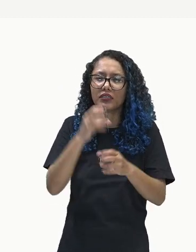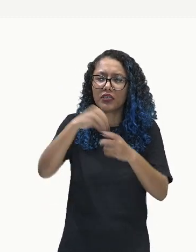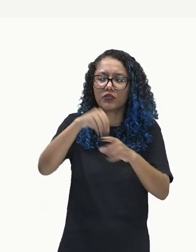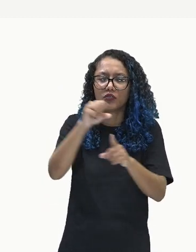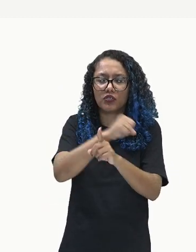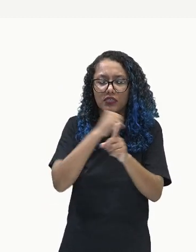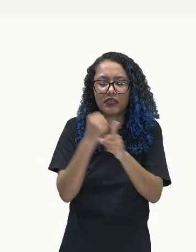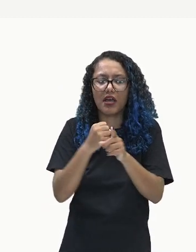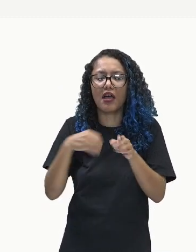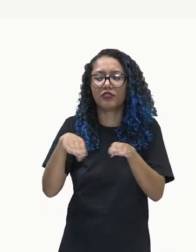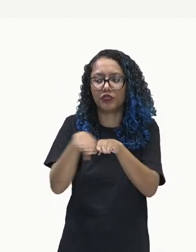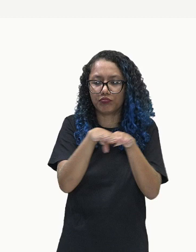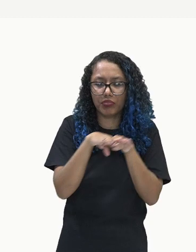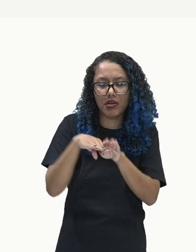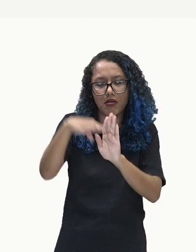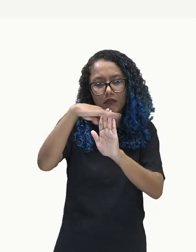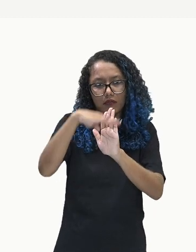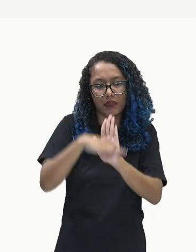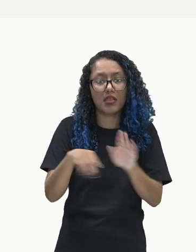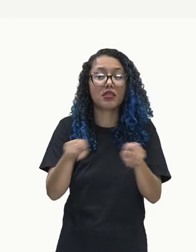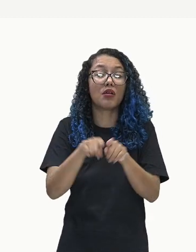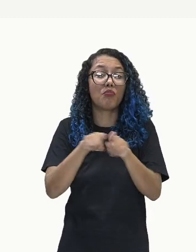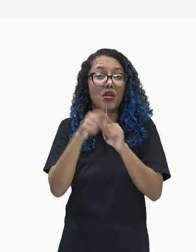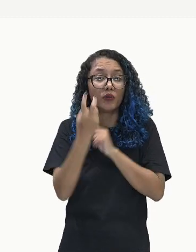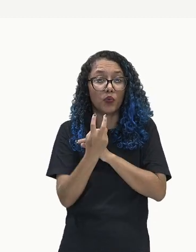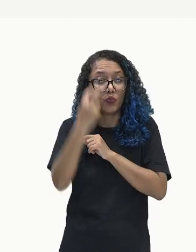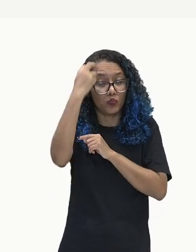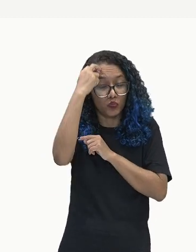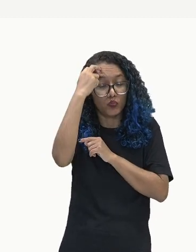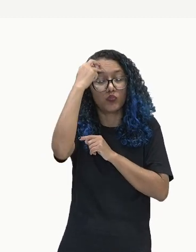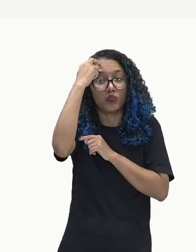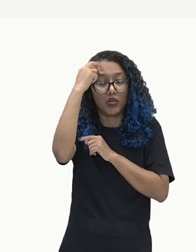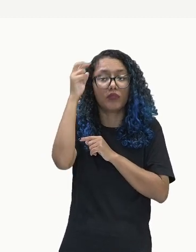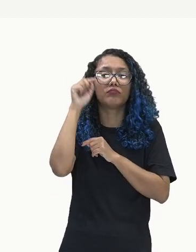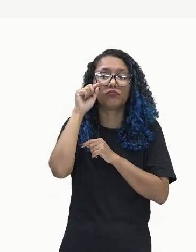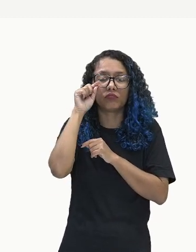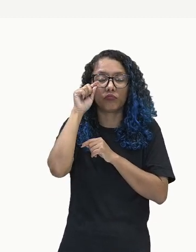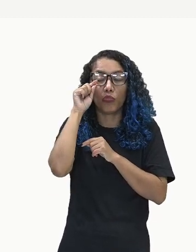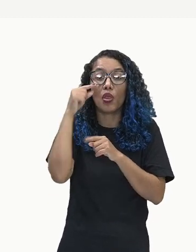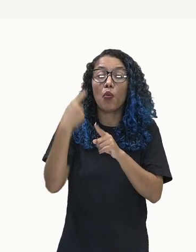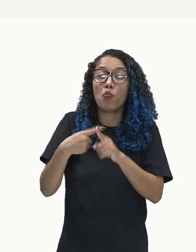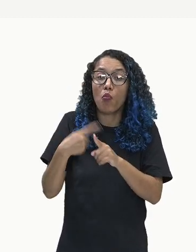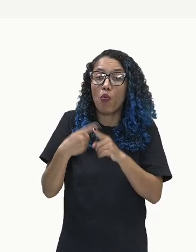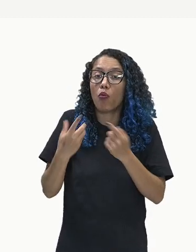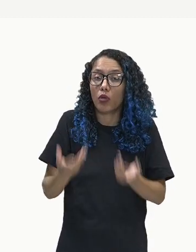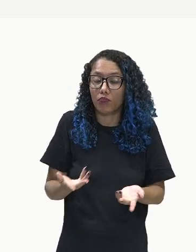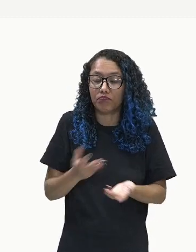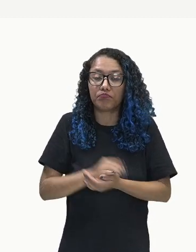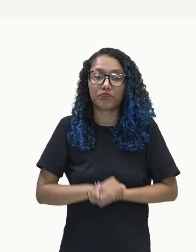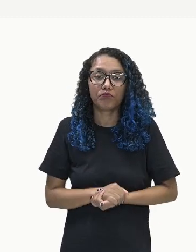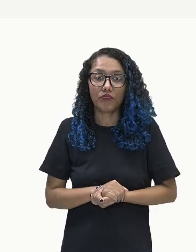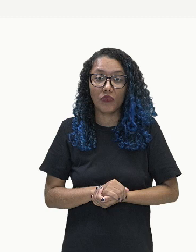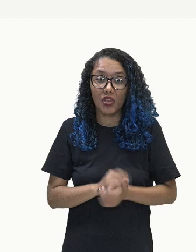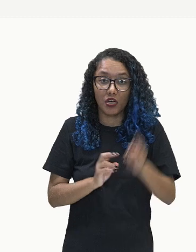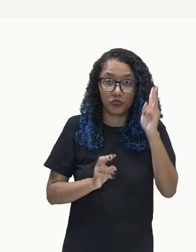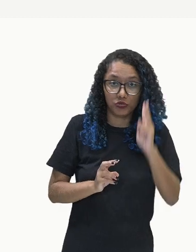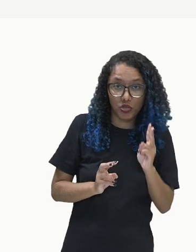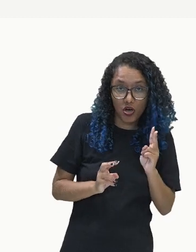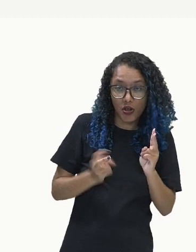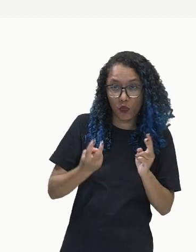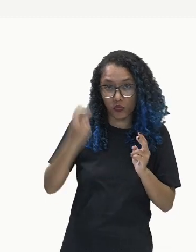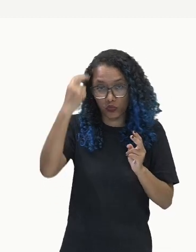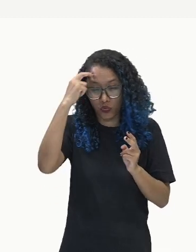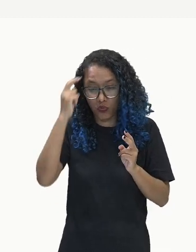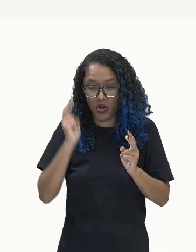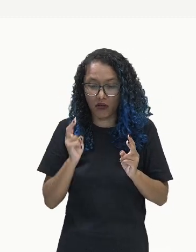paradigmas, mudança na cultura. Até porque, gente, a história, bem como a cultura, não é algo estático. E a